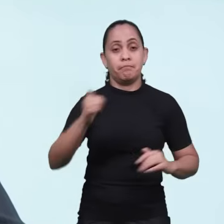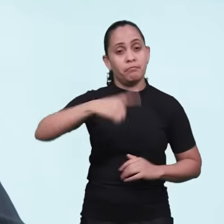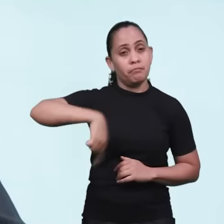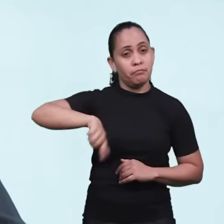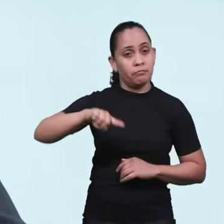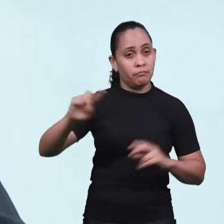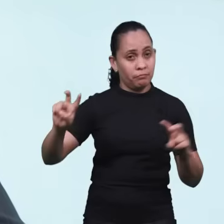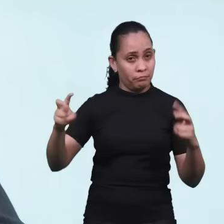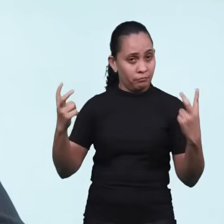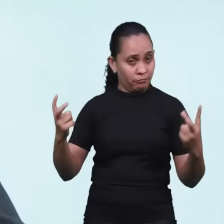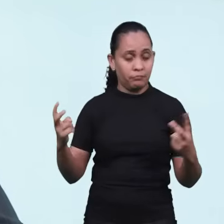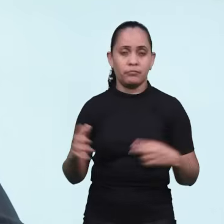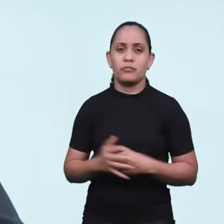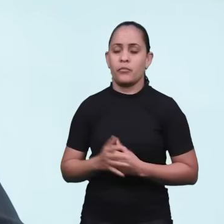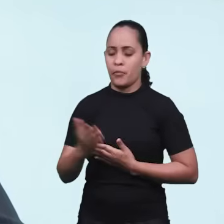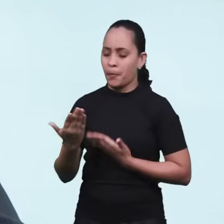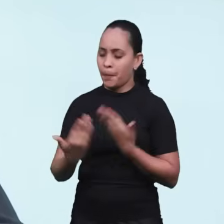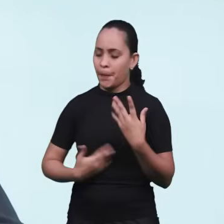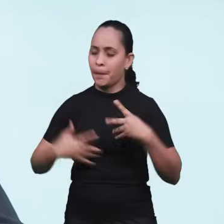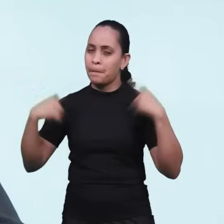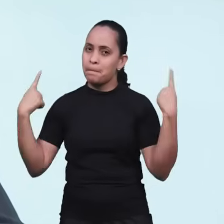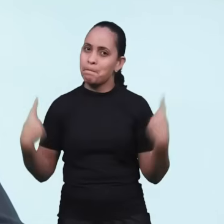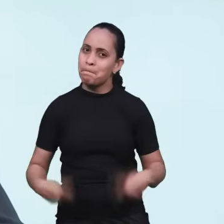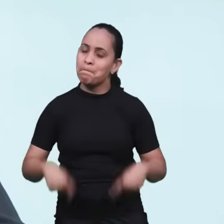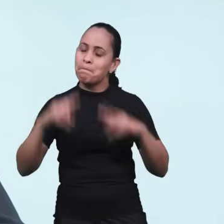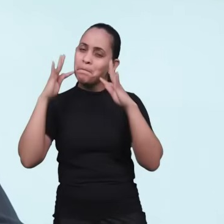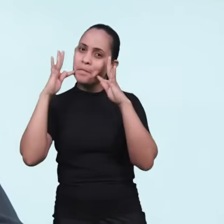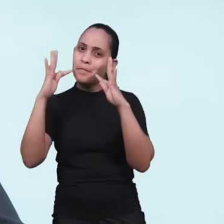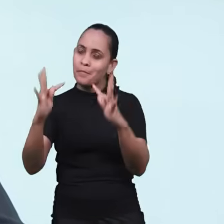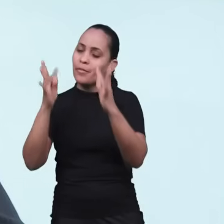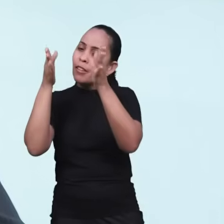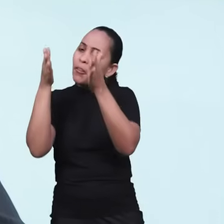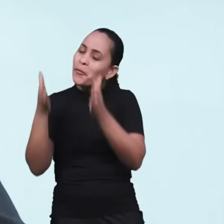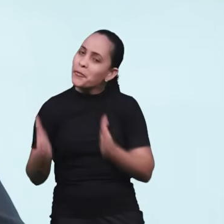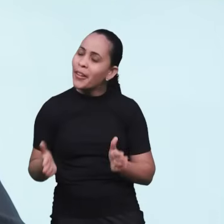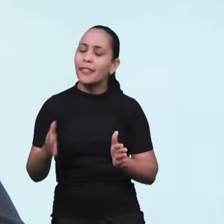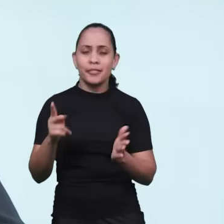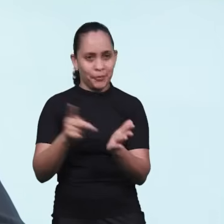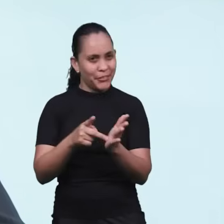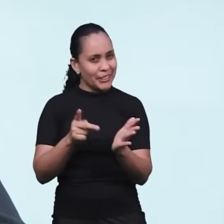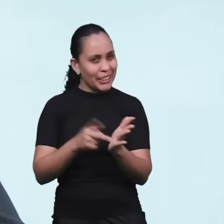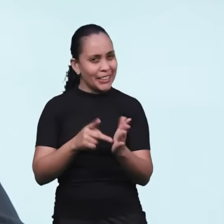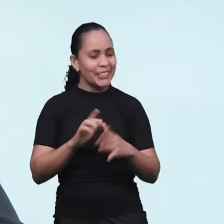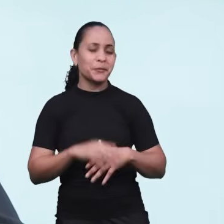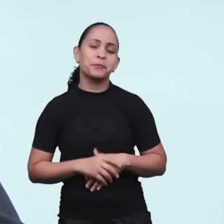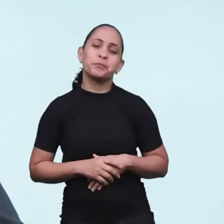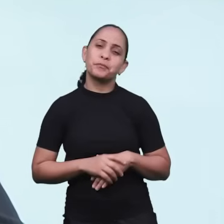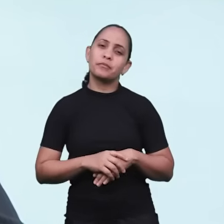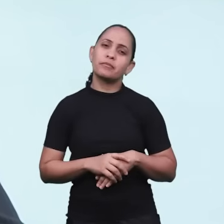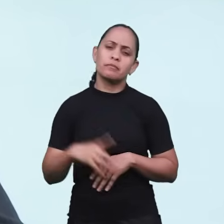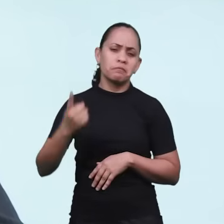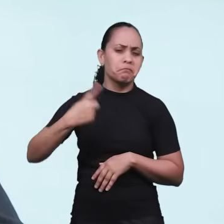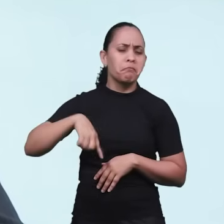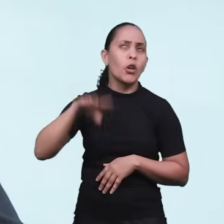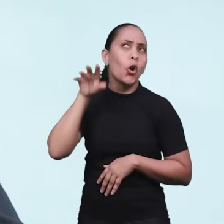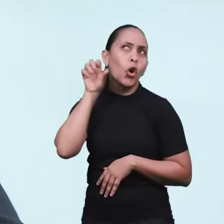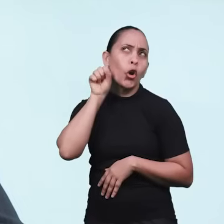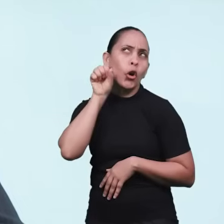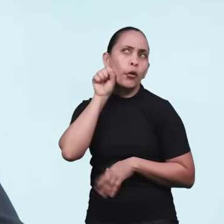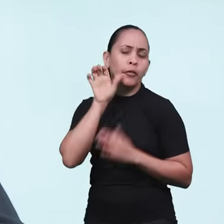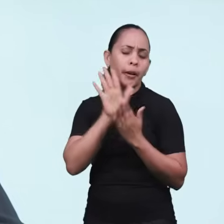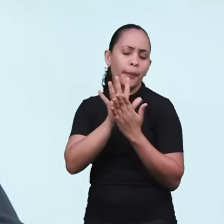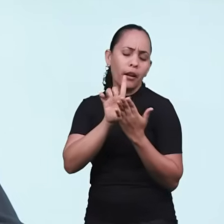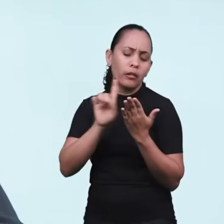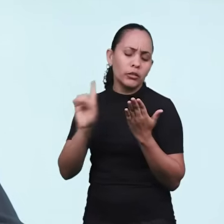luz, né? Isso é muito importante, meus queridos, para aqueles que nos ouvem, que a vida do servo ela tem que ser pautada em